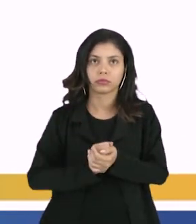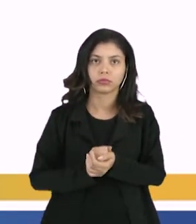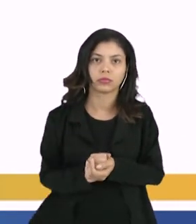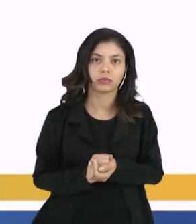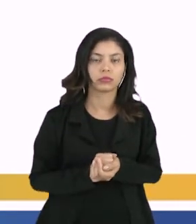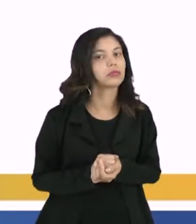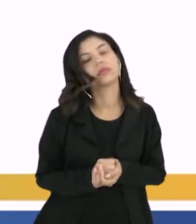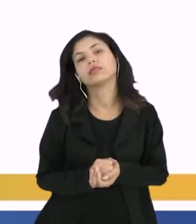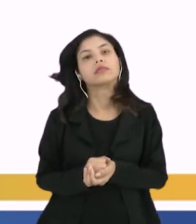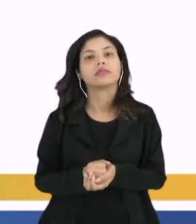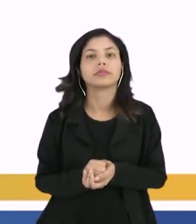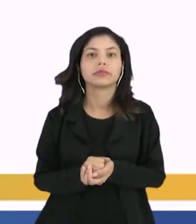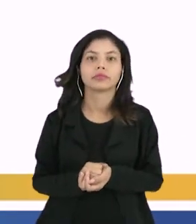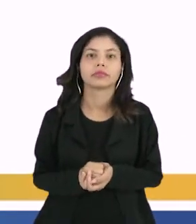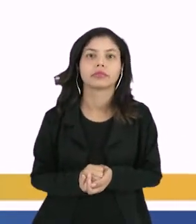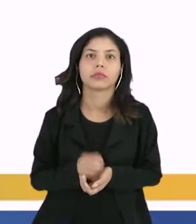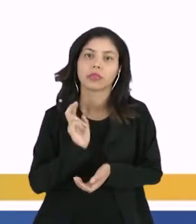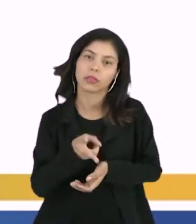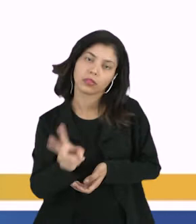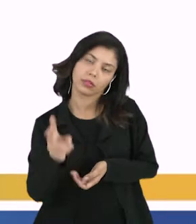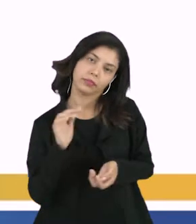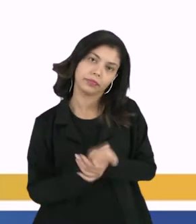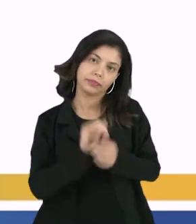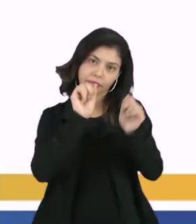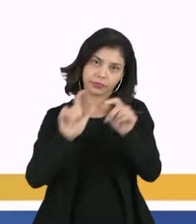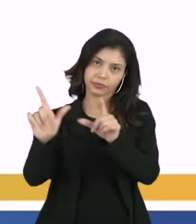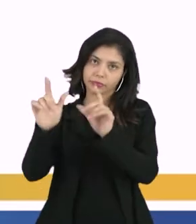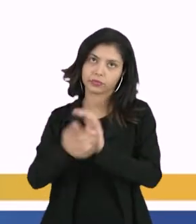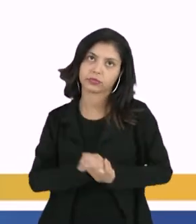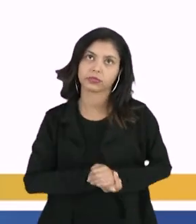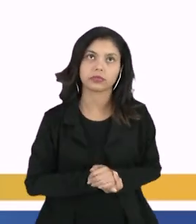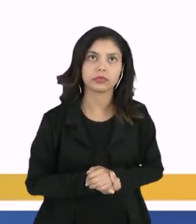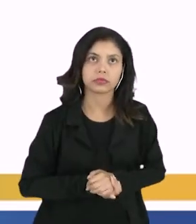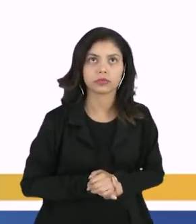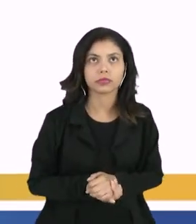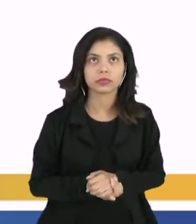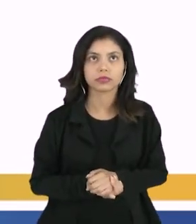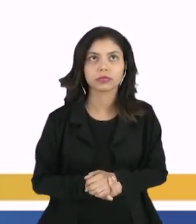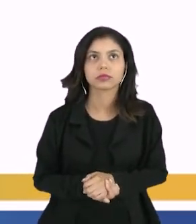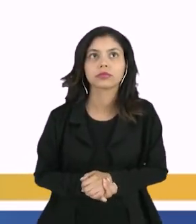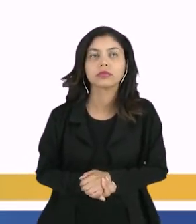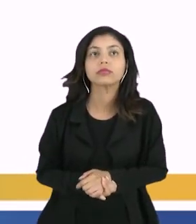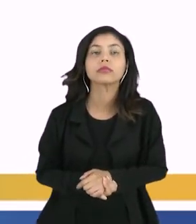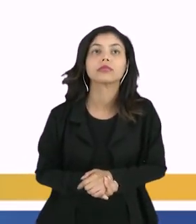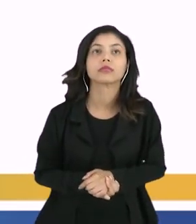alterar. Vamos continuar aqui no slide.